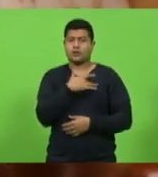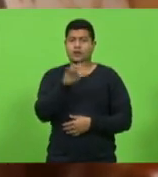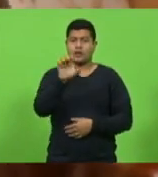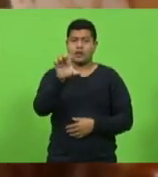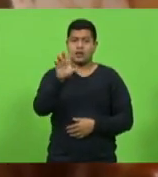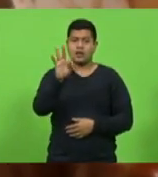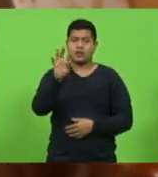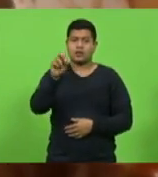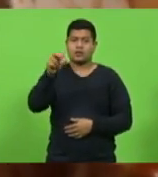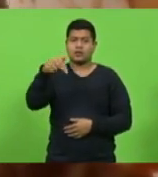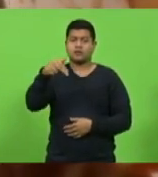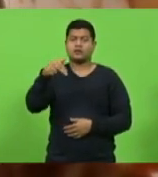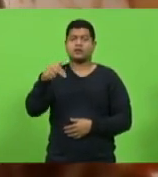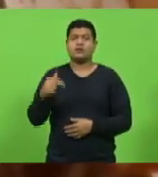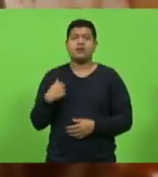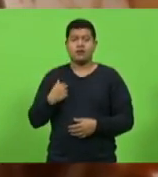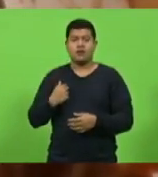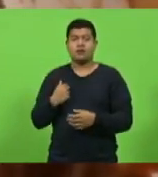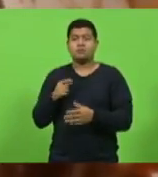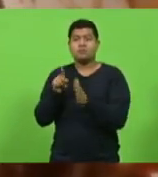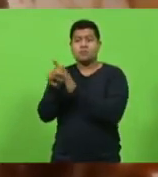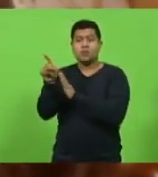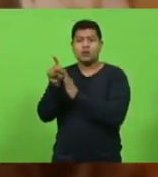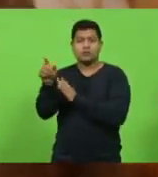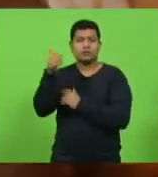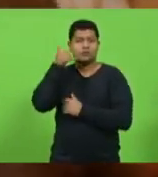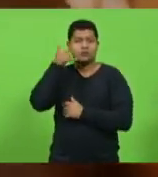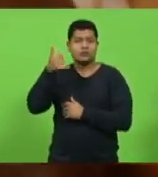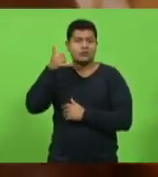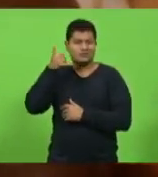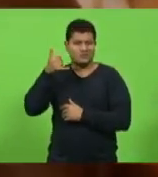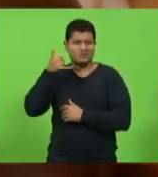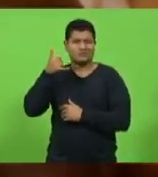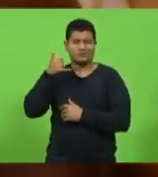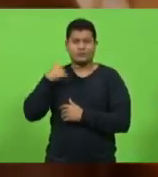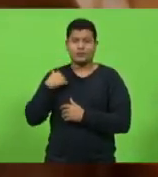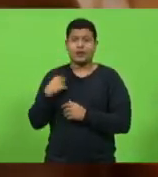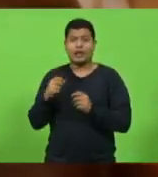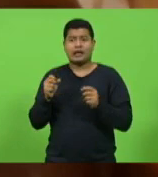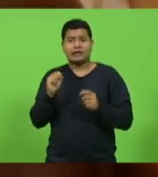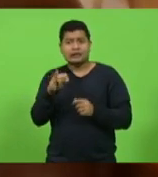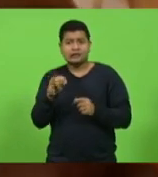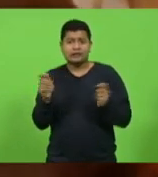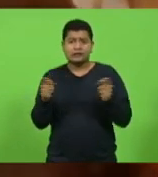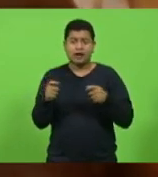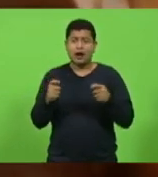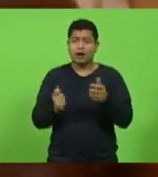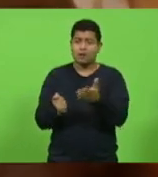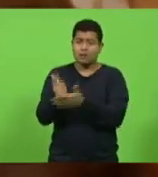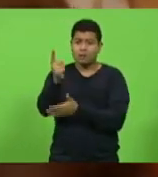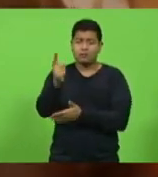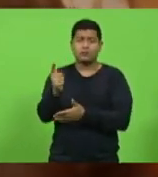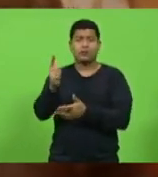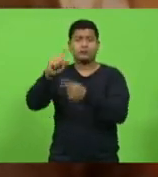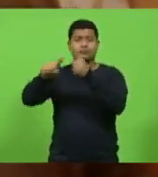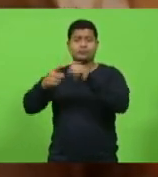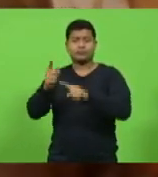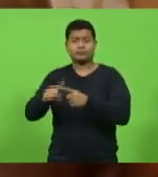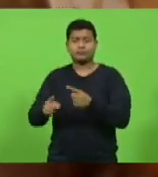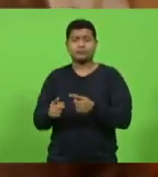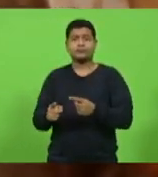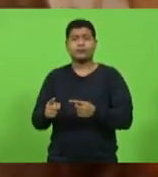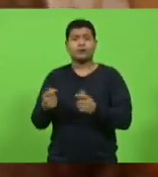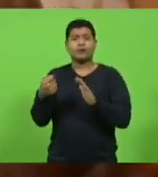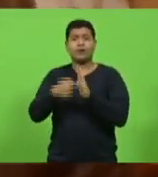Zeferino, efetuou consulta a ele por telefone acerca da possibilidade da compra de equipamentos de combate